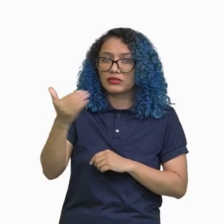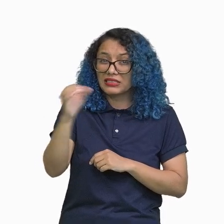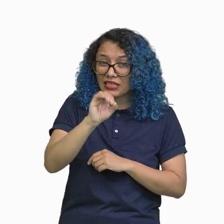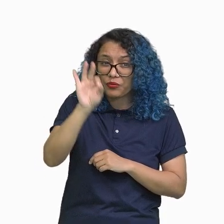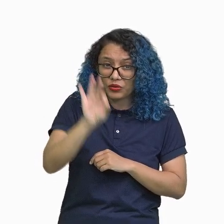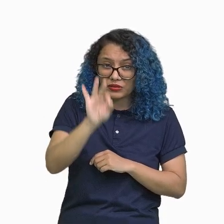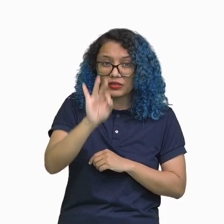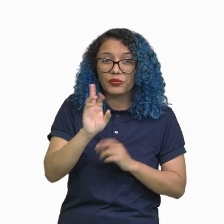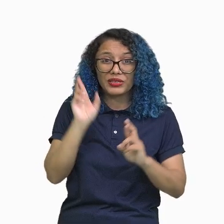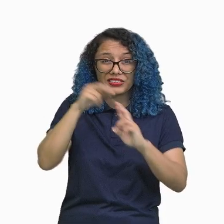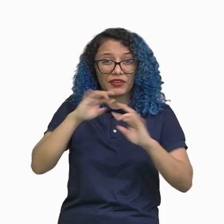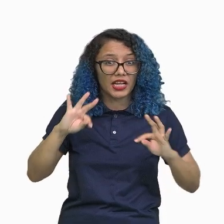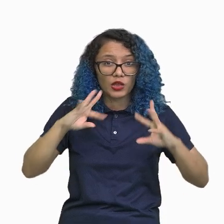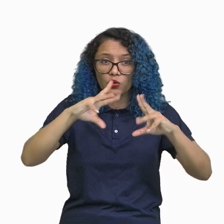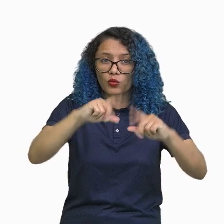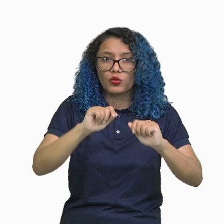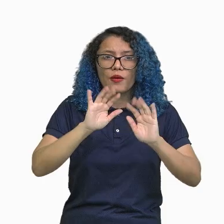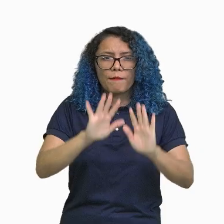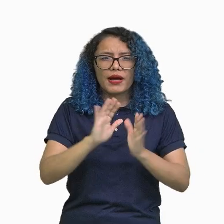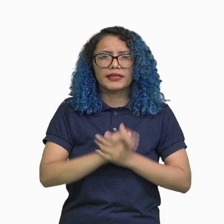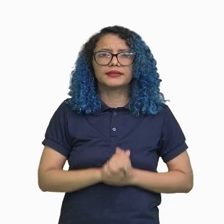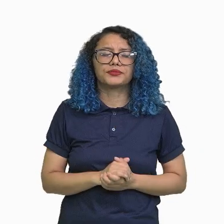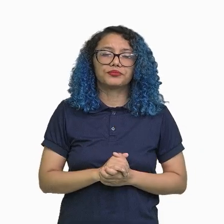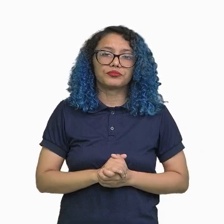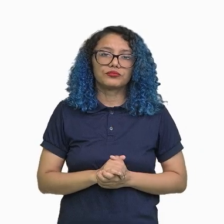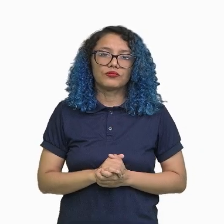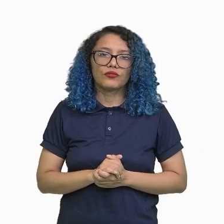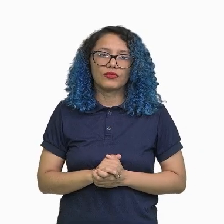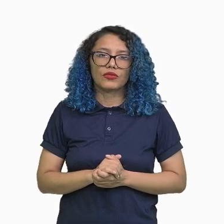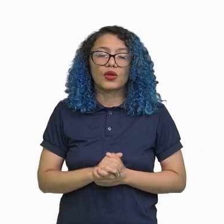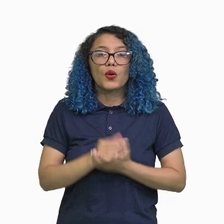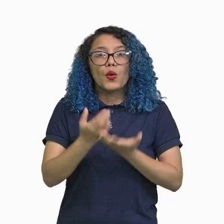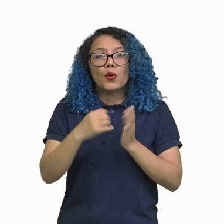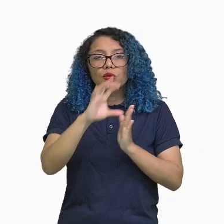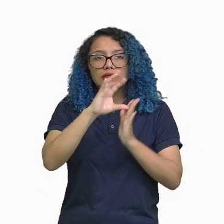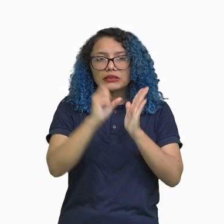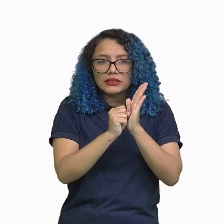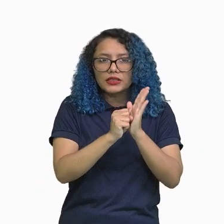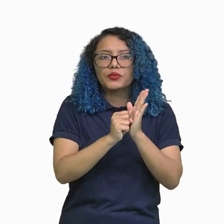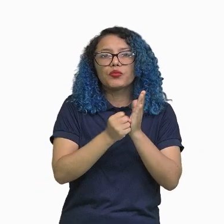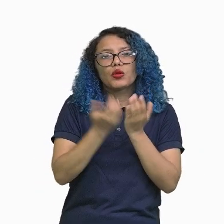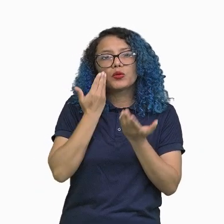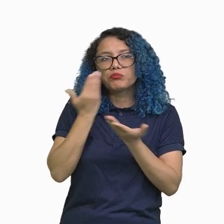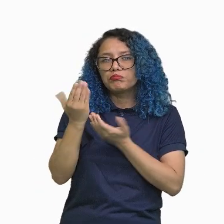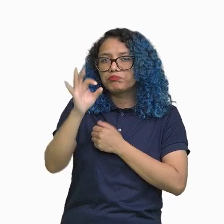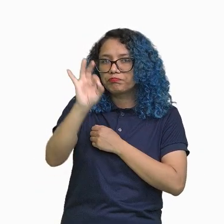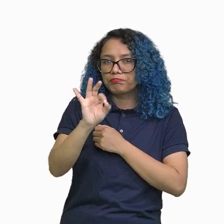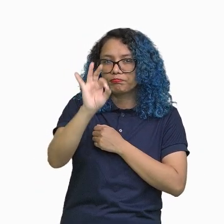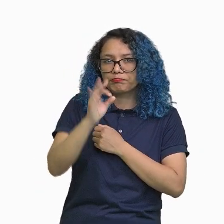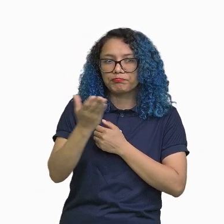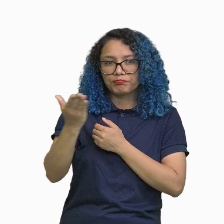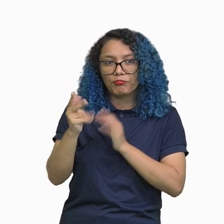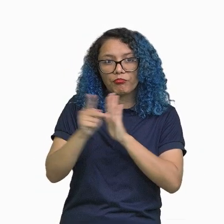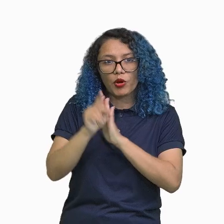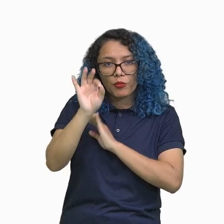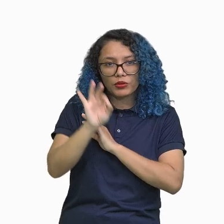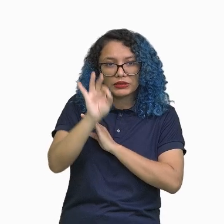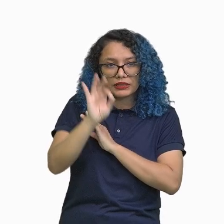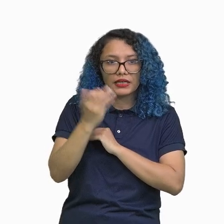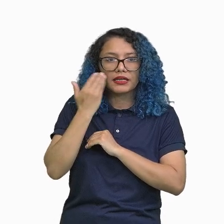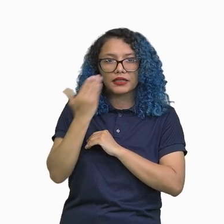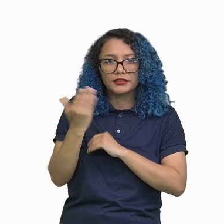o conceito de percentagem ou porcentagem é representado pelo símbolo que você vê aí. Do latim